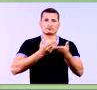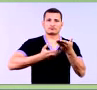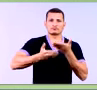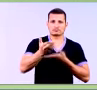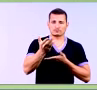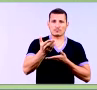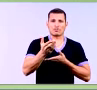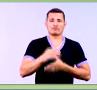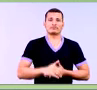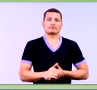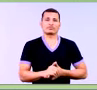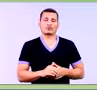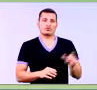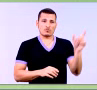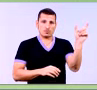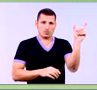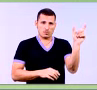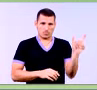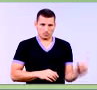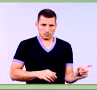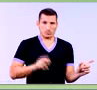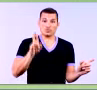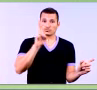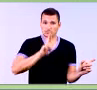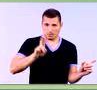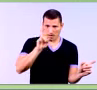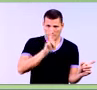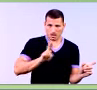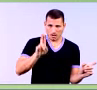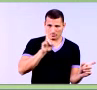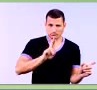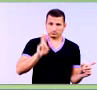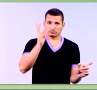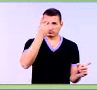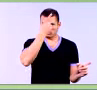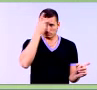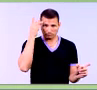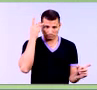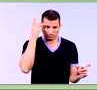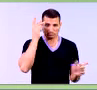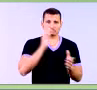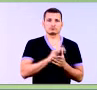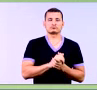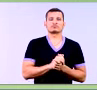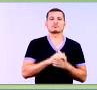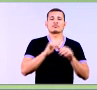entre o usuário do site ou sistema e o conteúdo